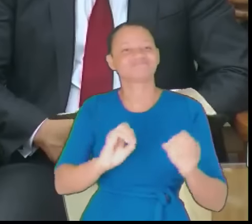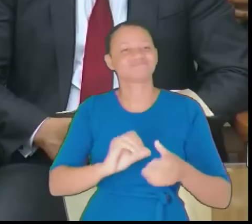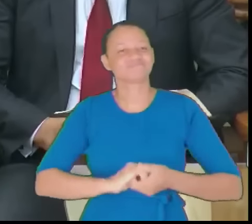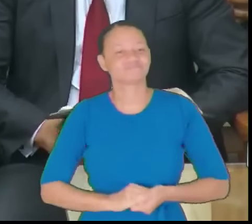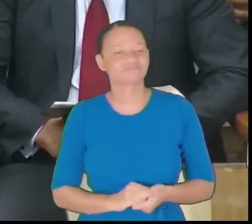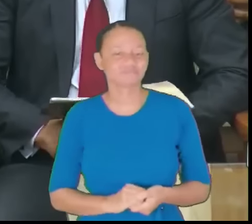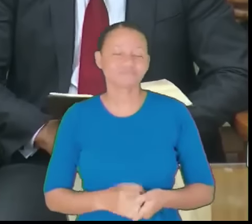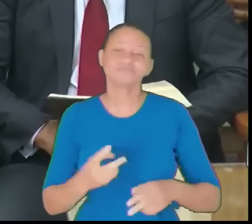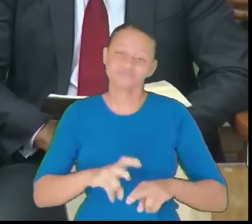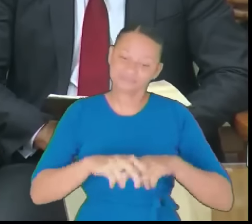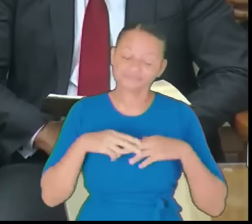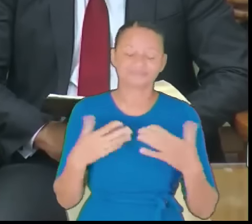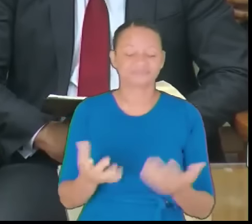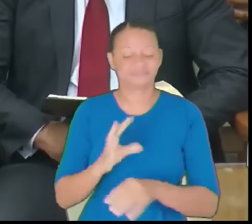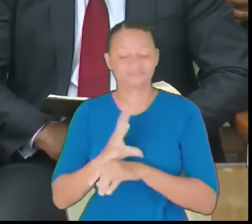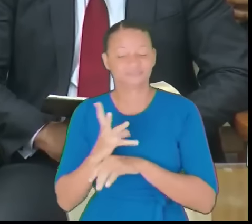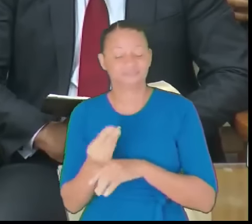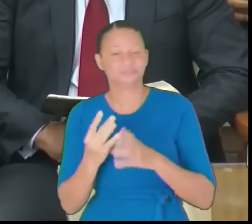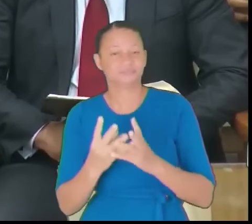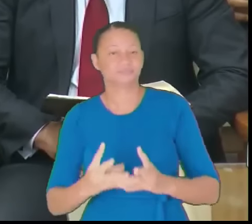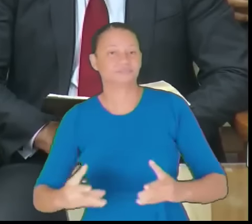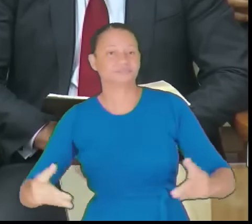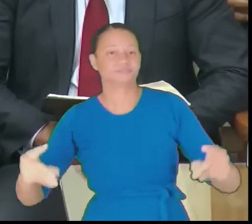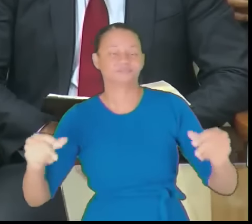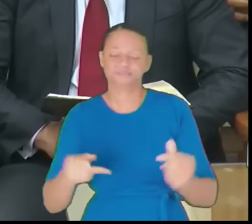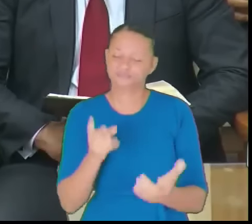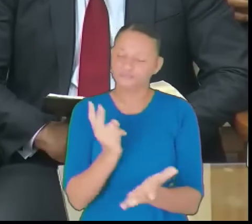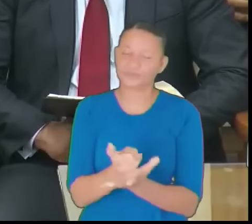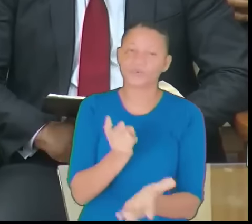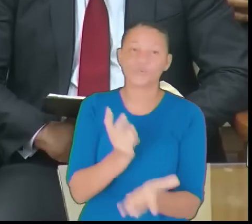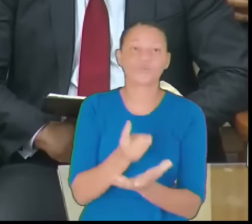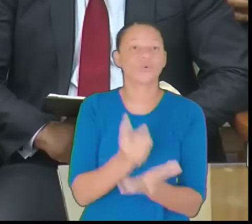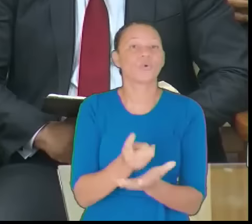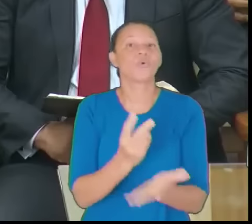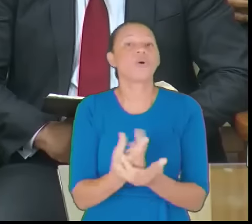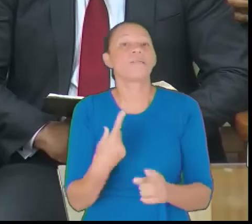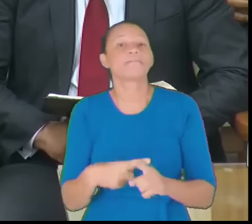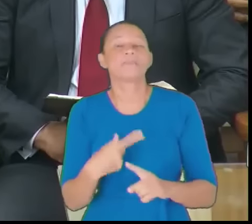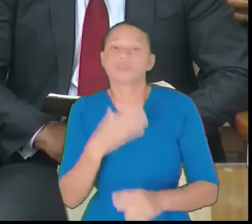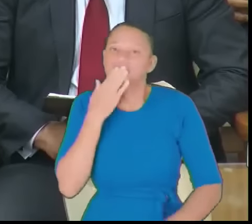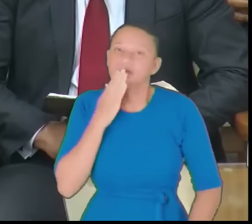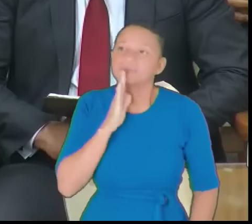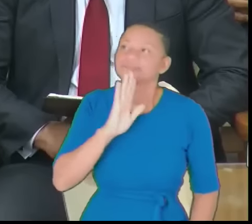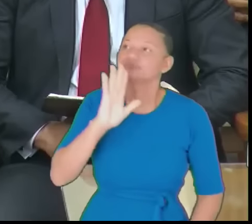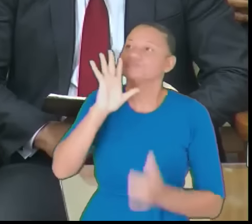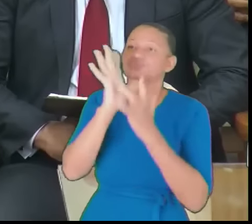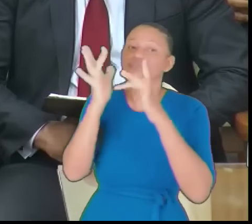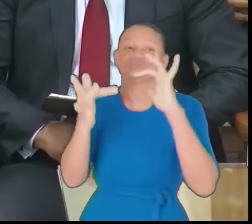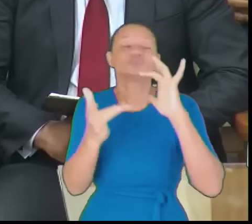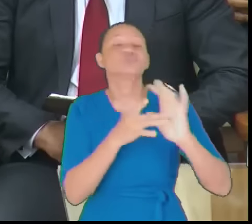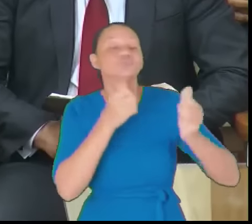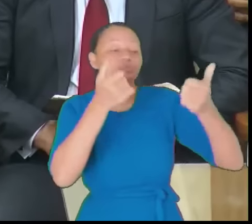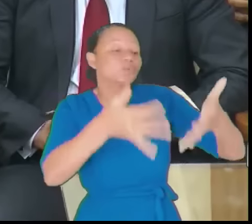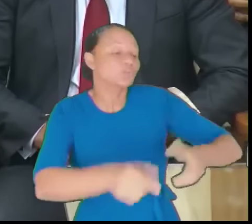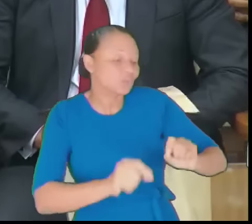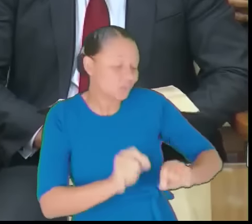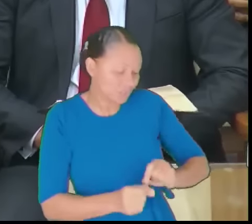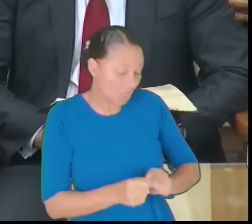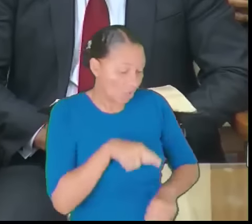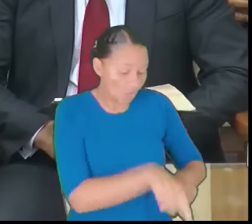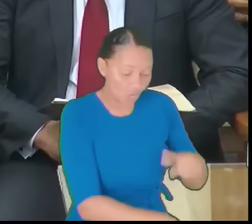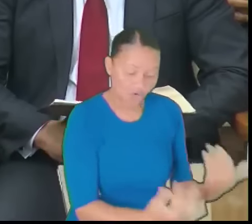Por isso que a igreja não se acaba. Tudo se acaba, mas a igreja não se acaba, porque ela tem uma promessa. Jesus disse, as portas do inferno, me ajude,